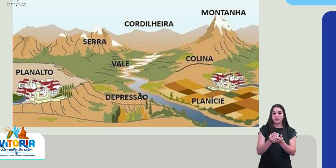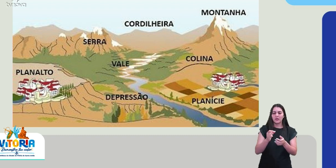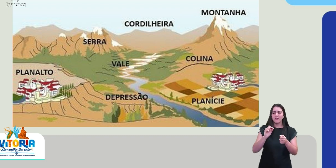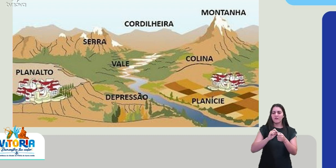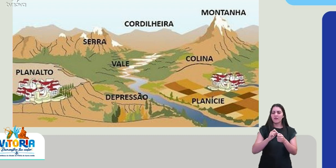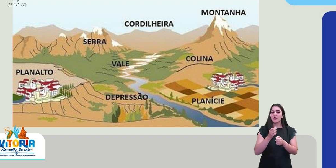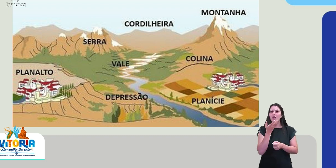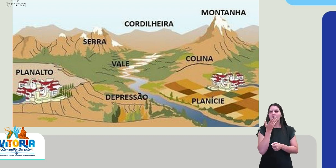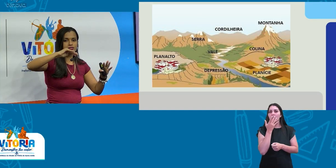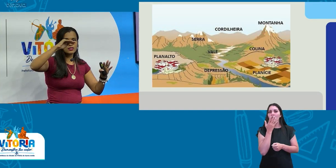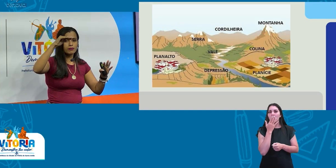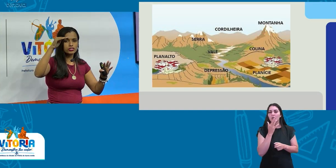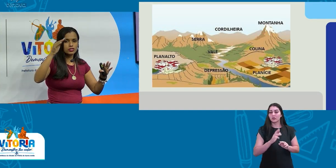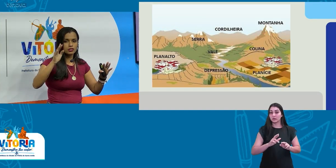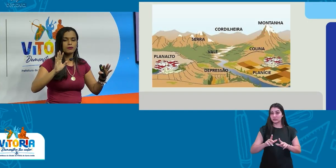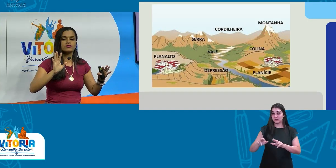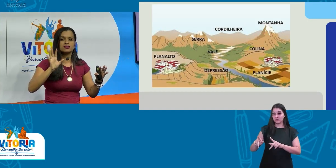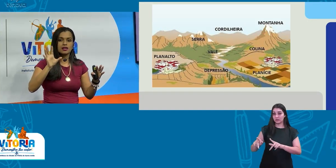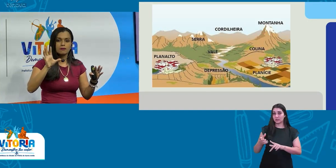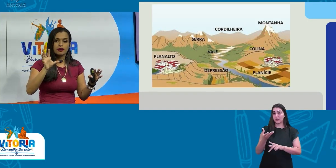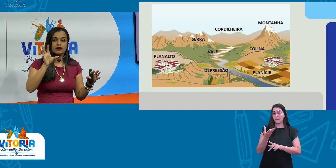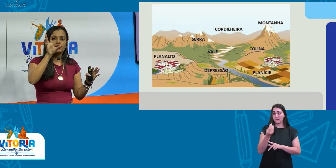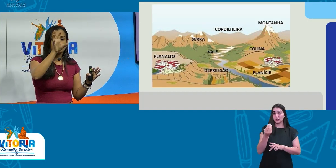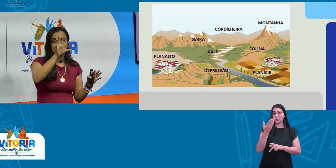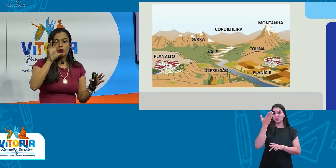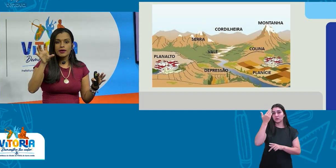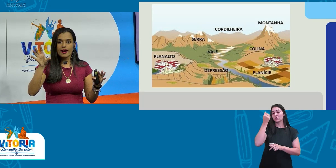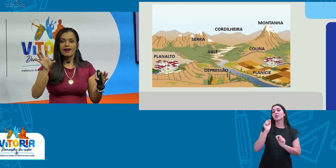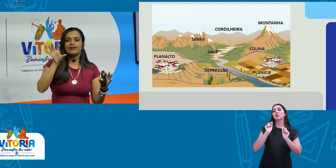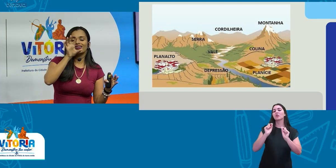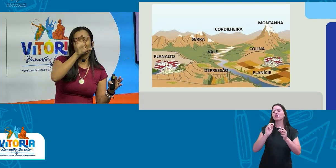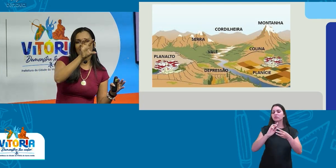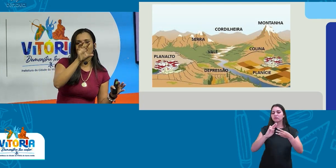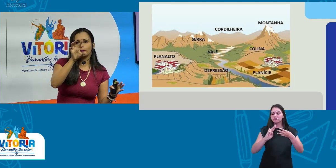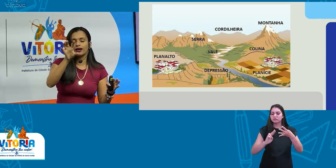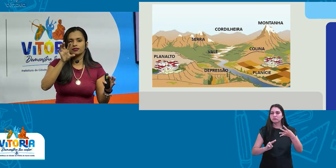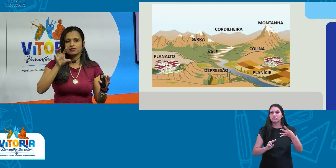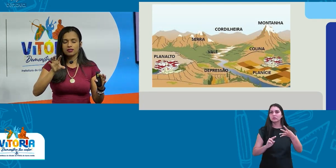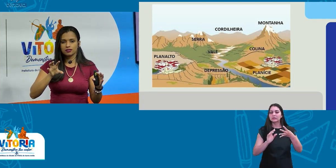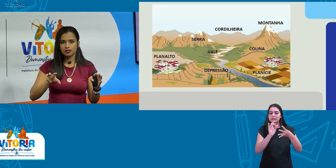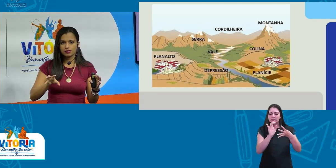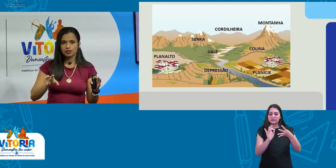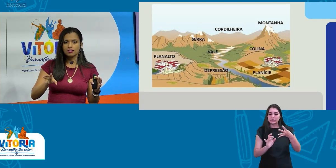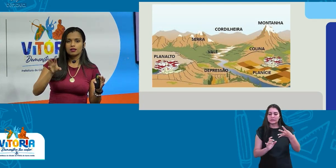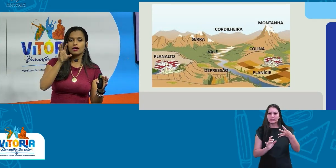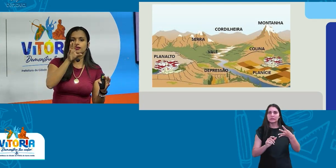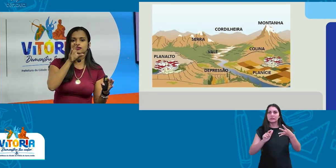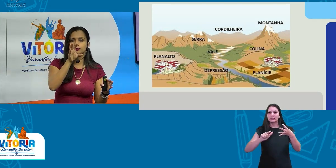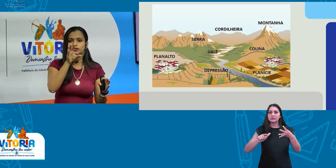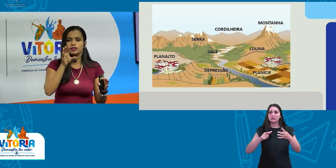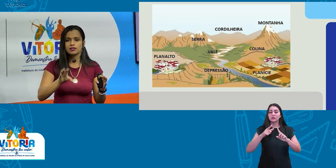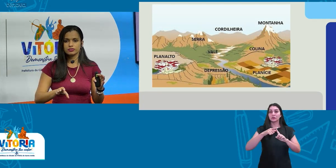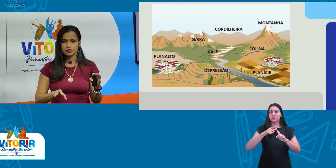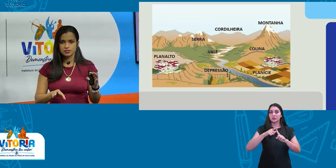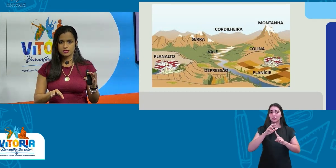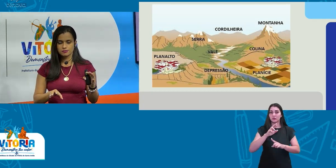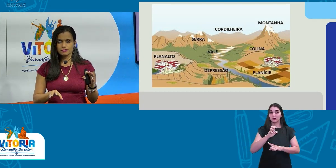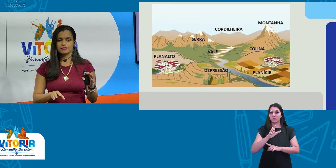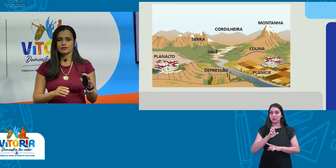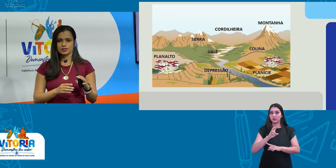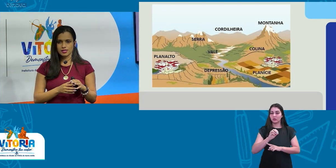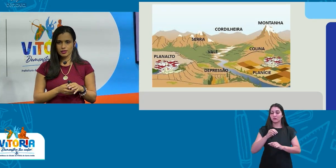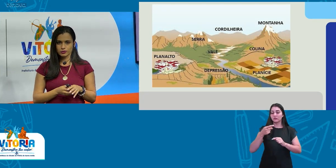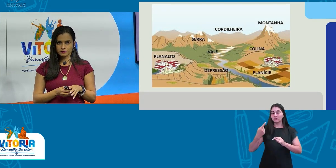bem coloridinho, diferencia bastante para você saber nomear cada partezinha dessa, cada tipo de relevo